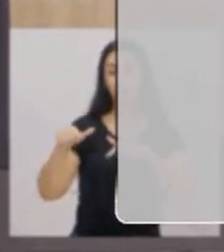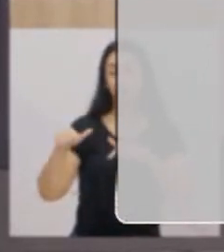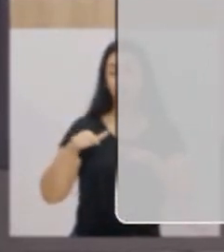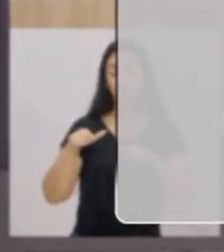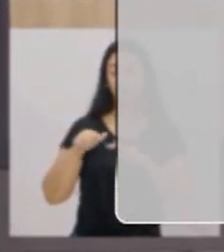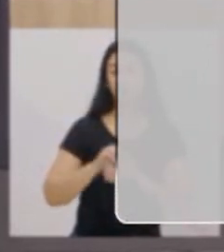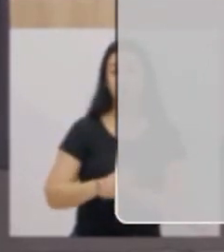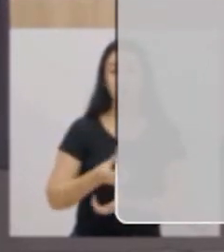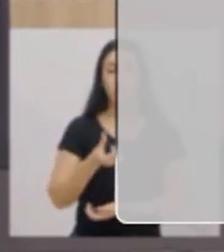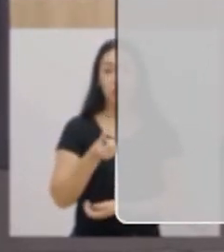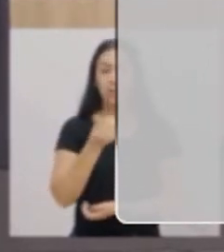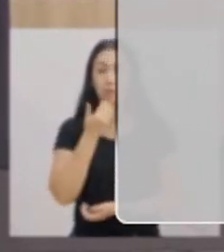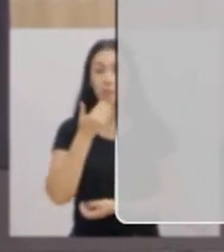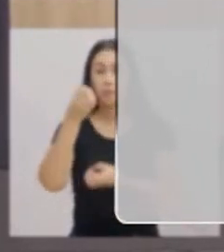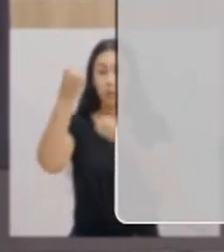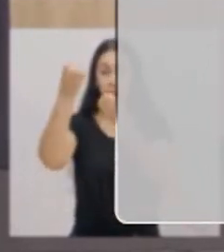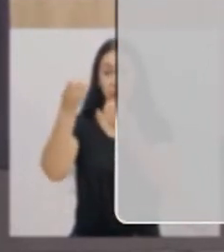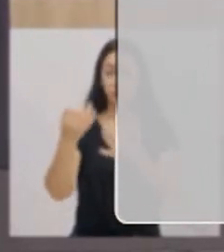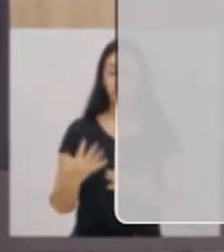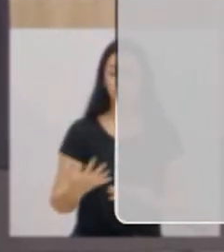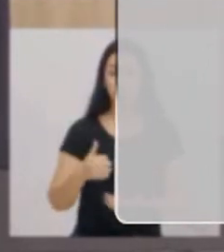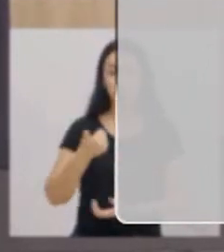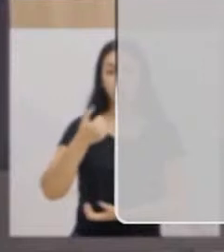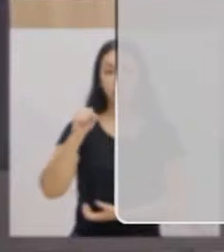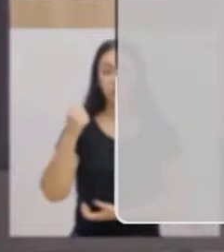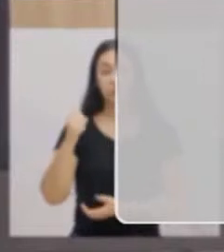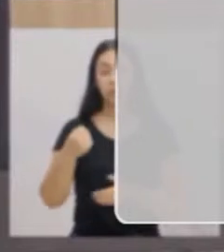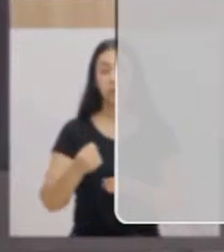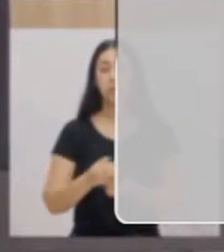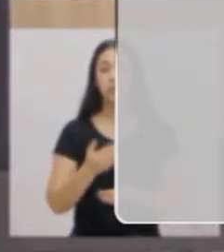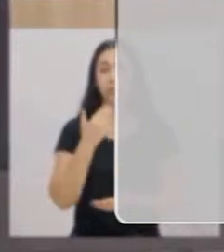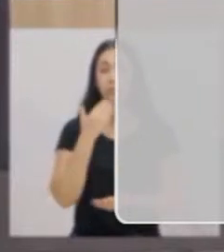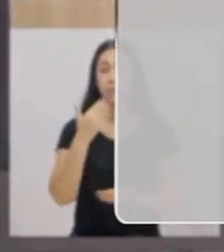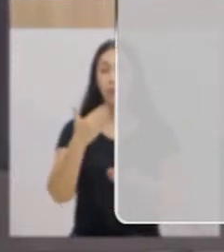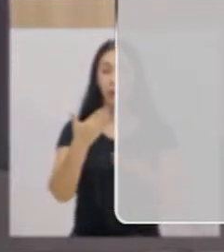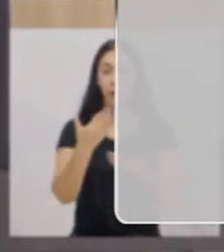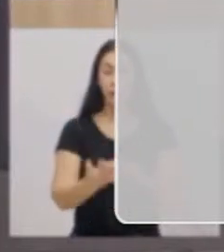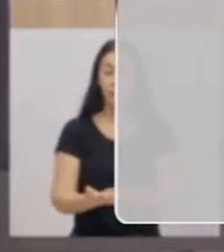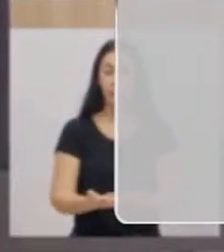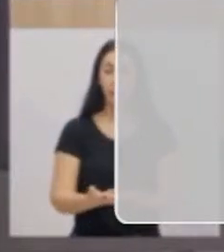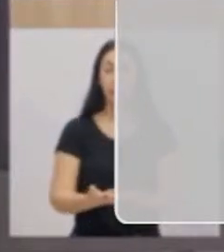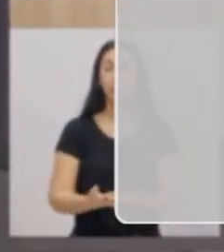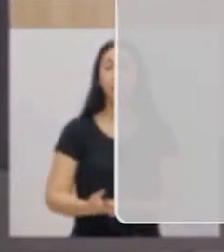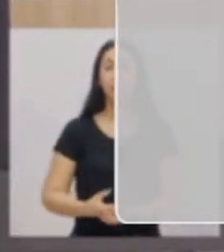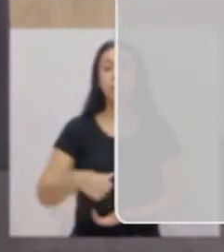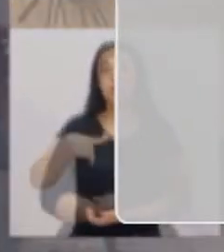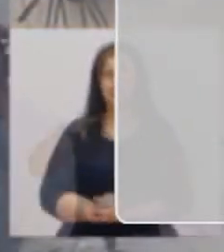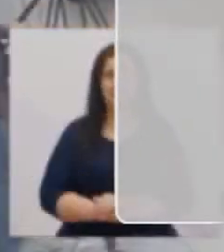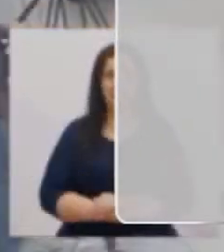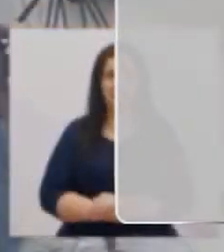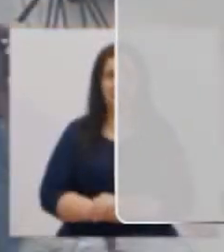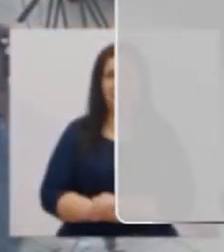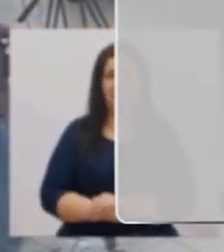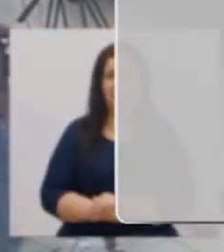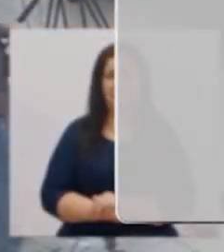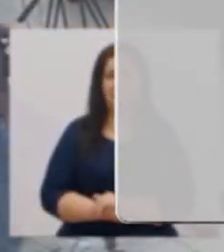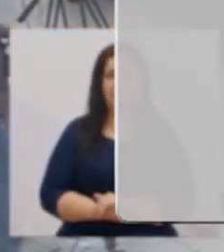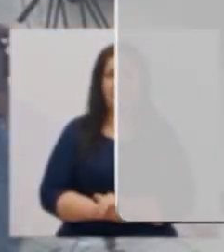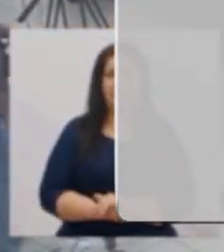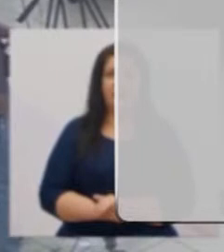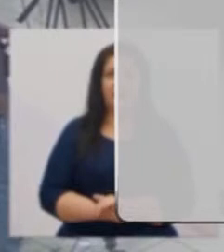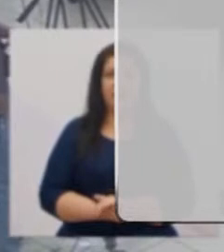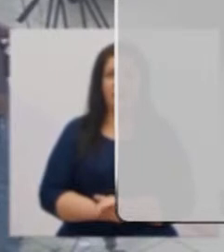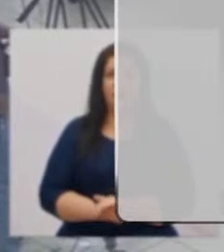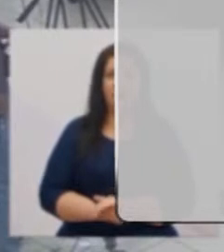vereadores de Jacareí, cerca de 580 mil reais. Ainda segundo a lei, metade das emendas,